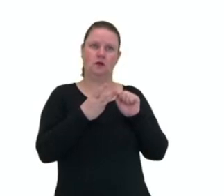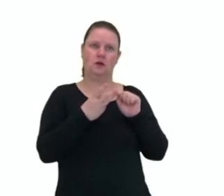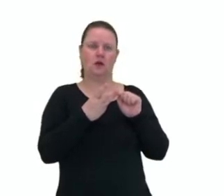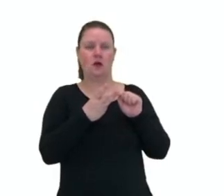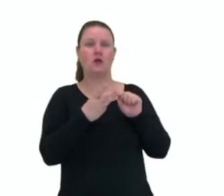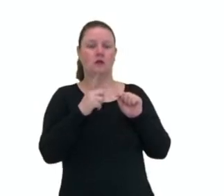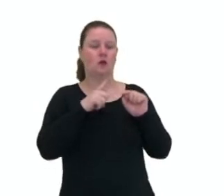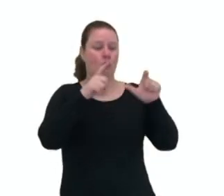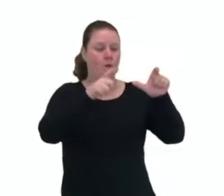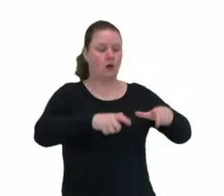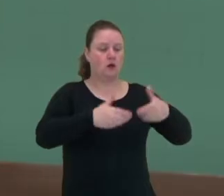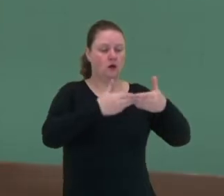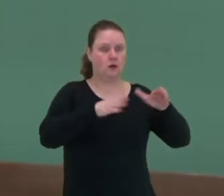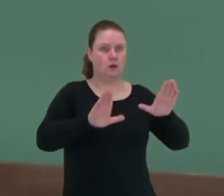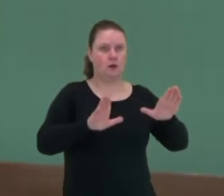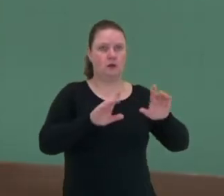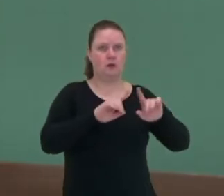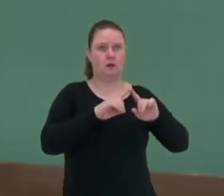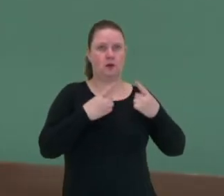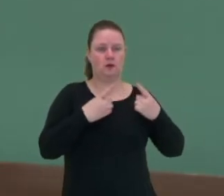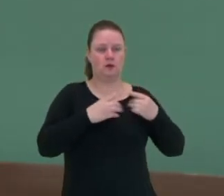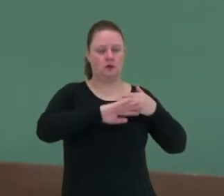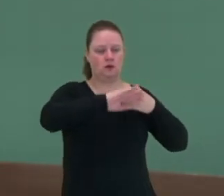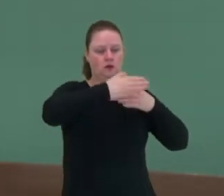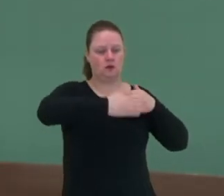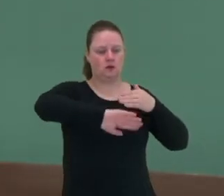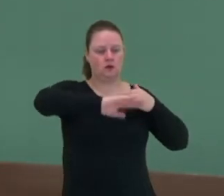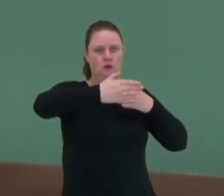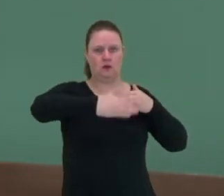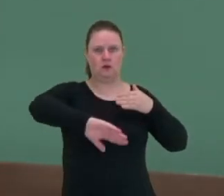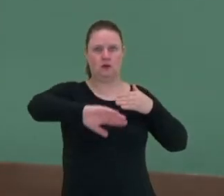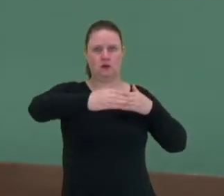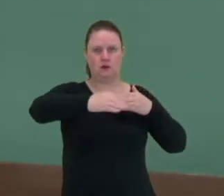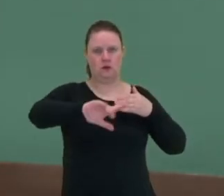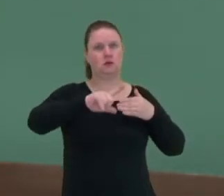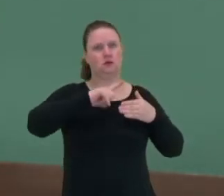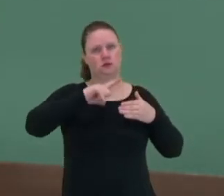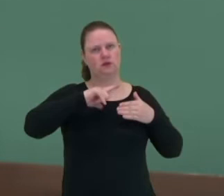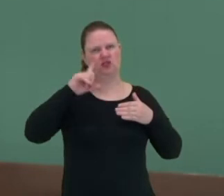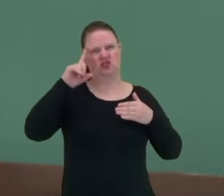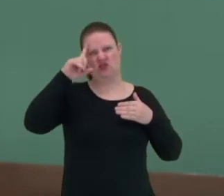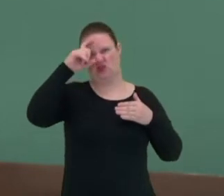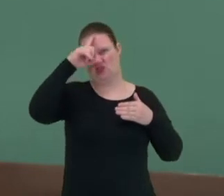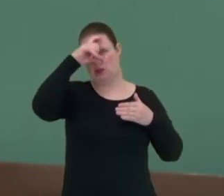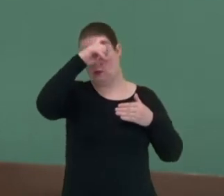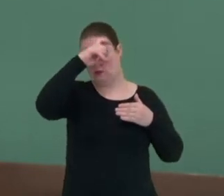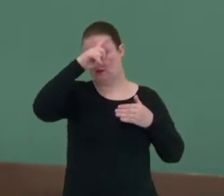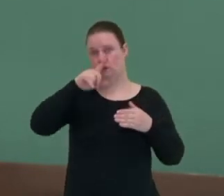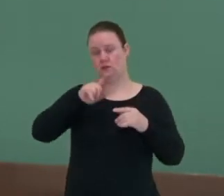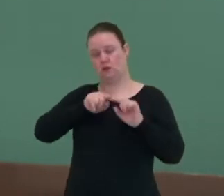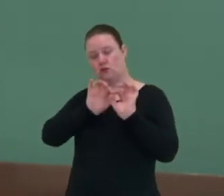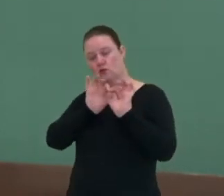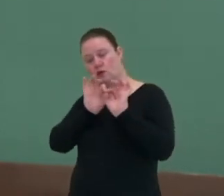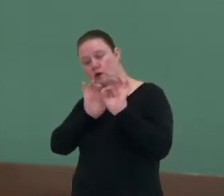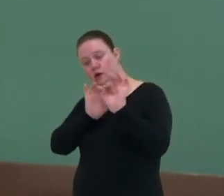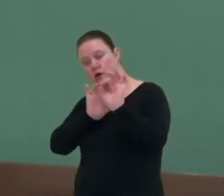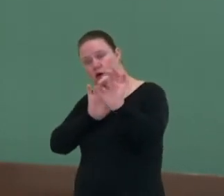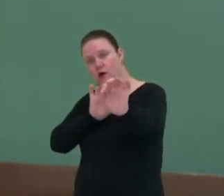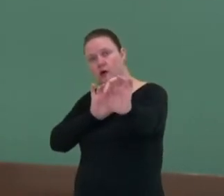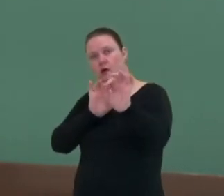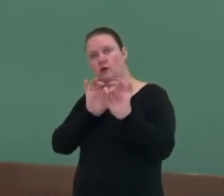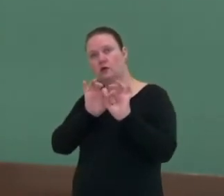que é num espaço aberto, mas irregular. Então, ou seja, da distância, a distância que existe